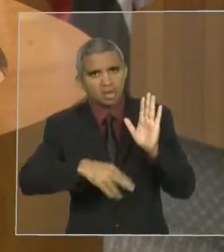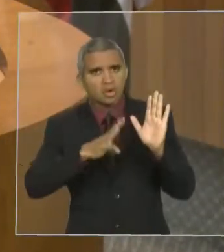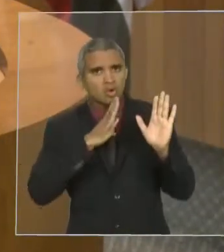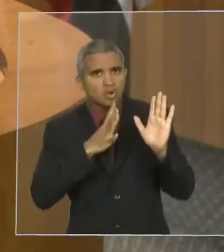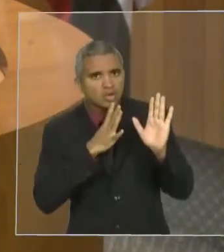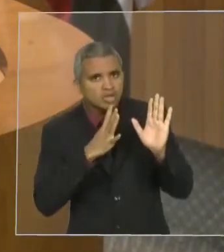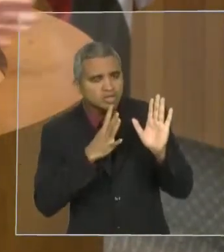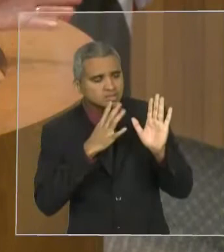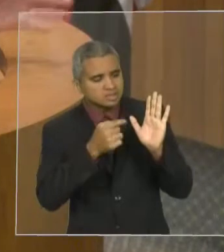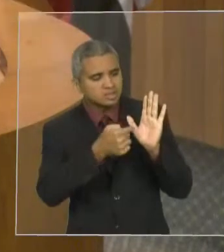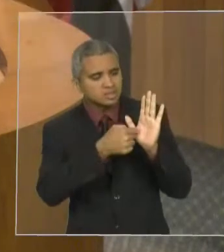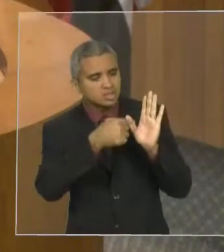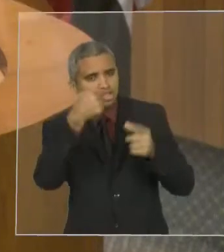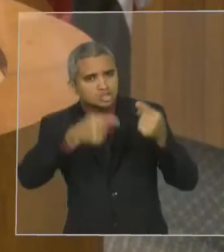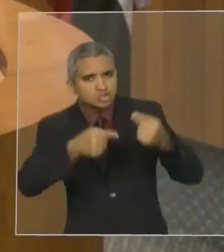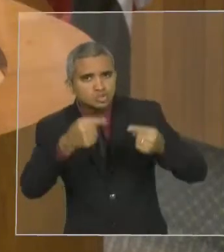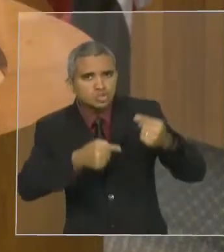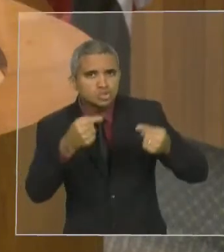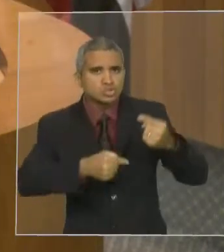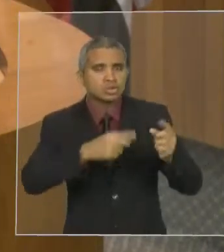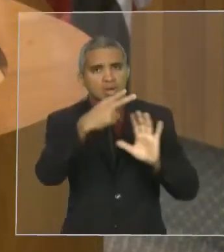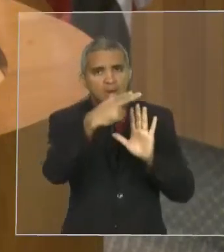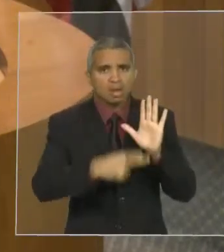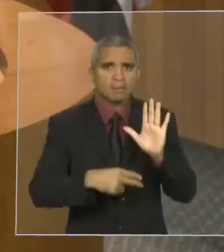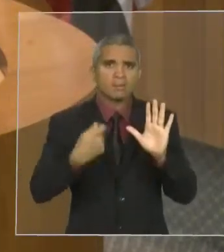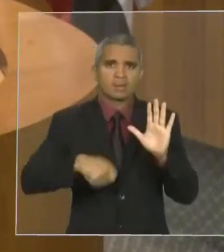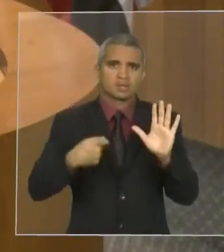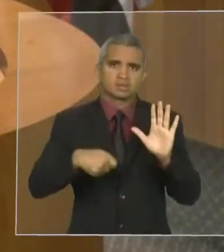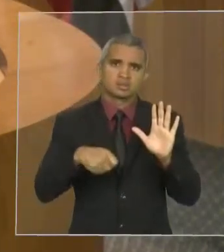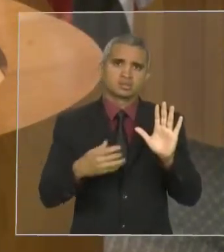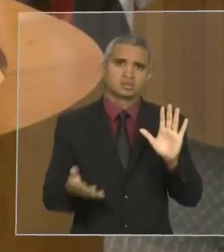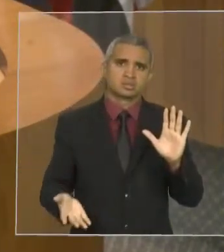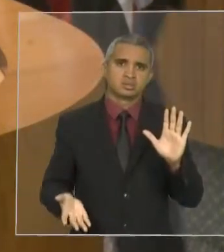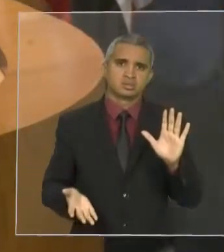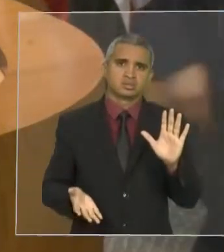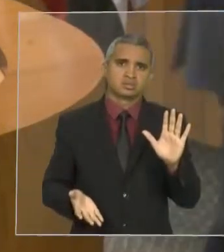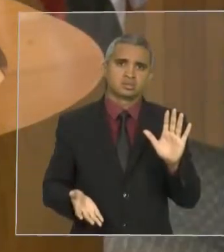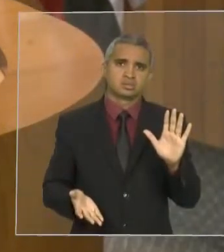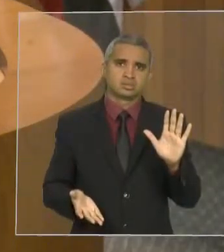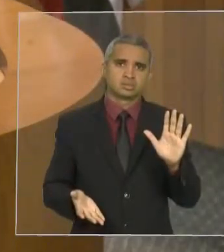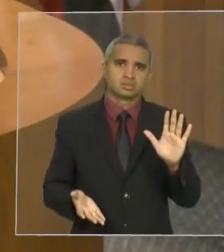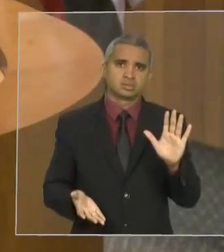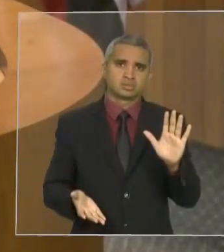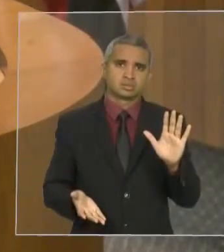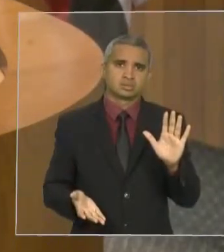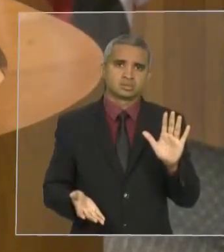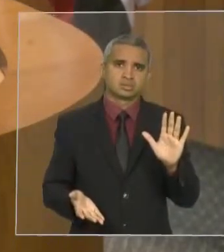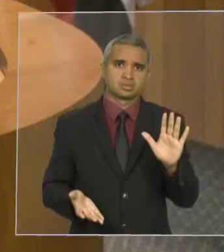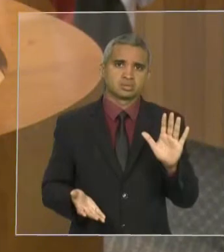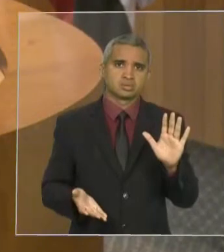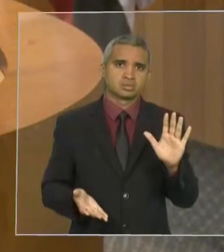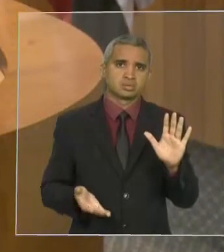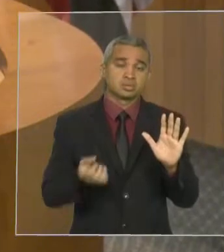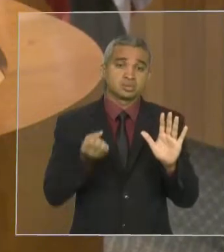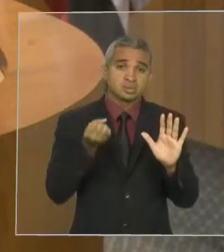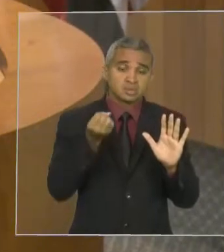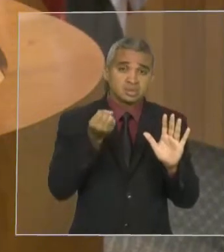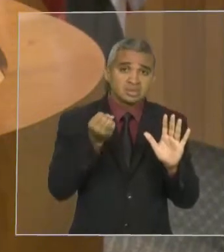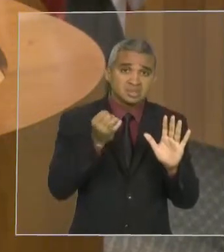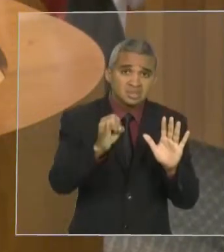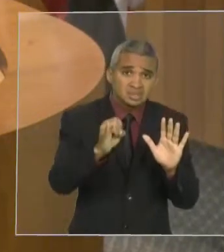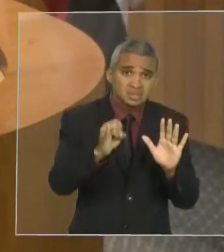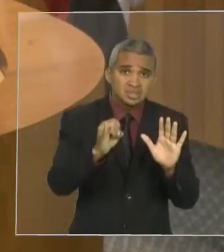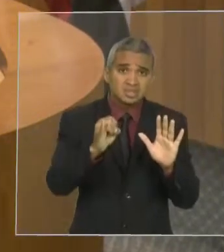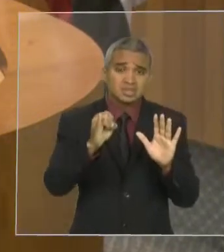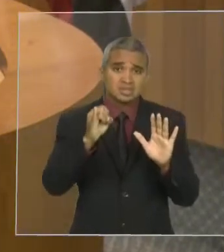foi discutido. Enfim, se tivesse algum motivo que fosse demonstrado para que algum